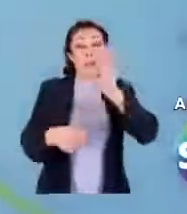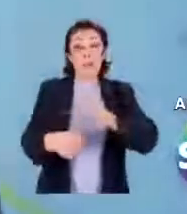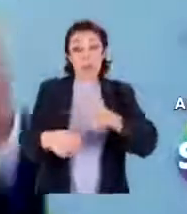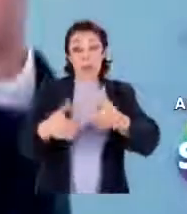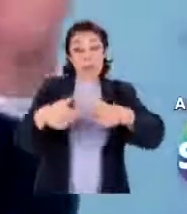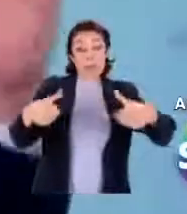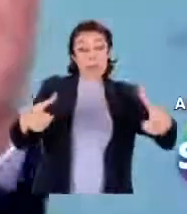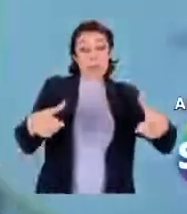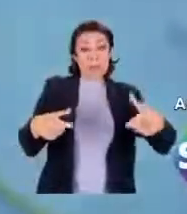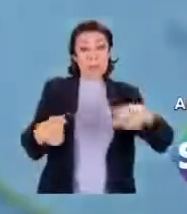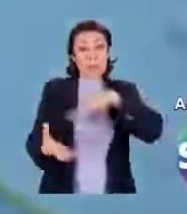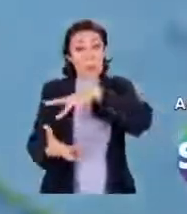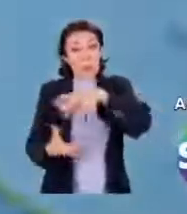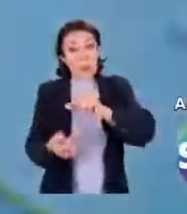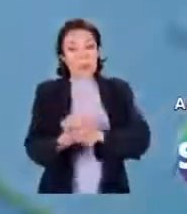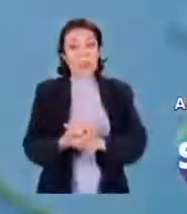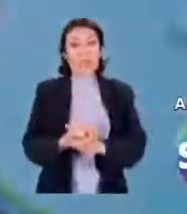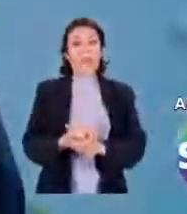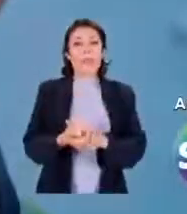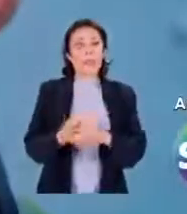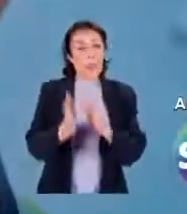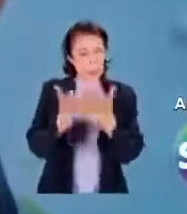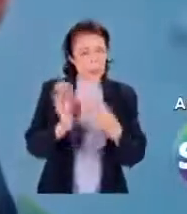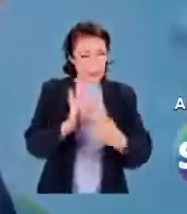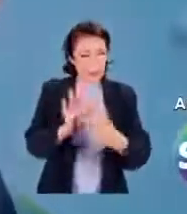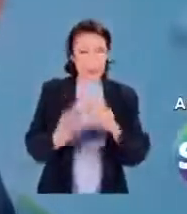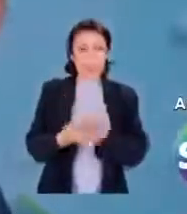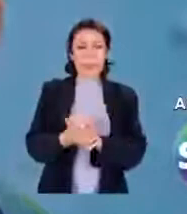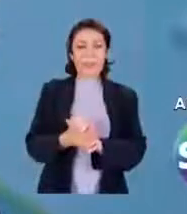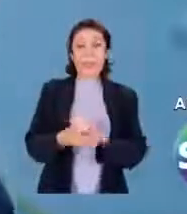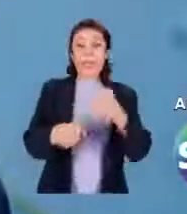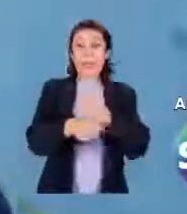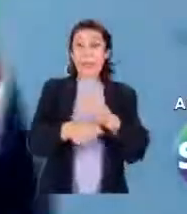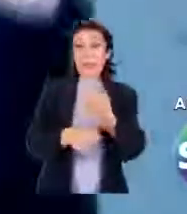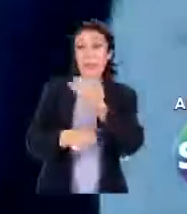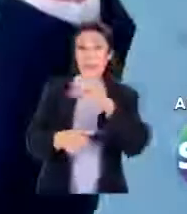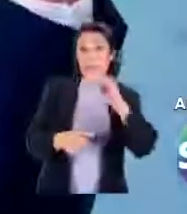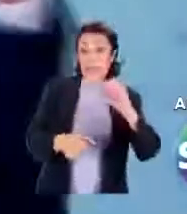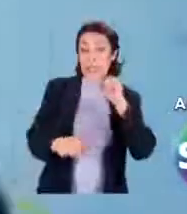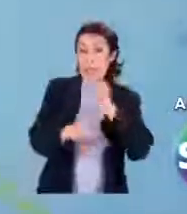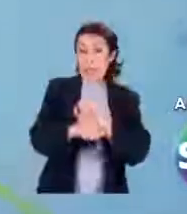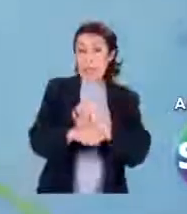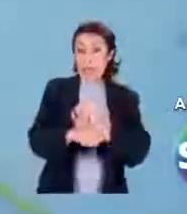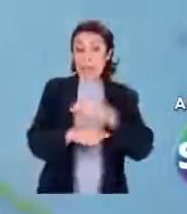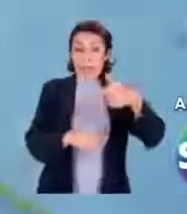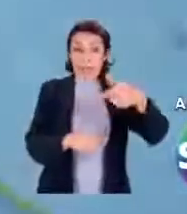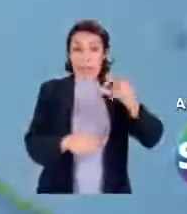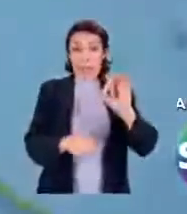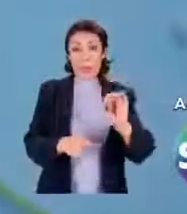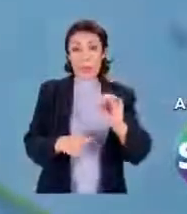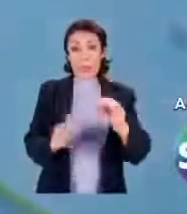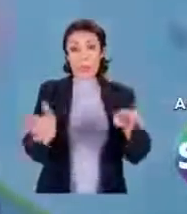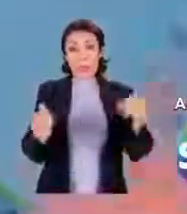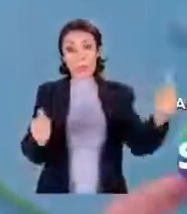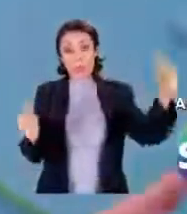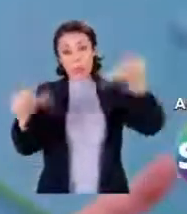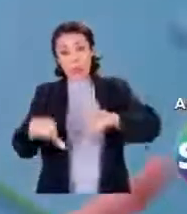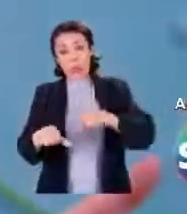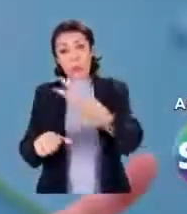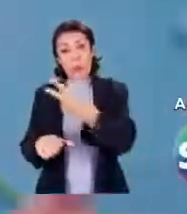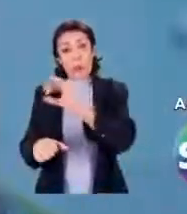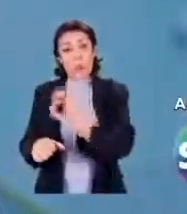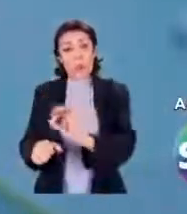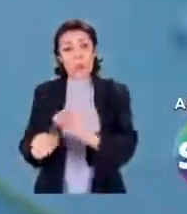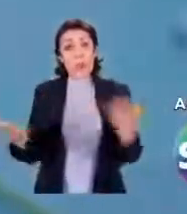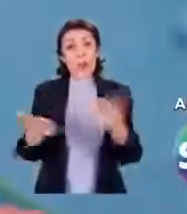livro mostra isso entre 1930 e 80 de repente em 80 a gente para crescer de 7% para dois e meio e agora crescemos